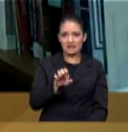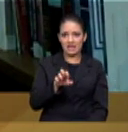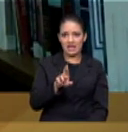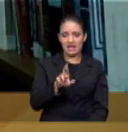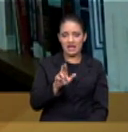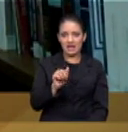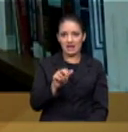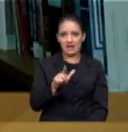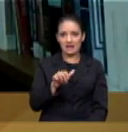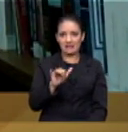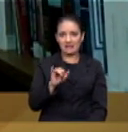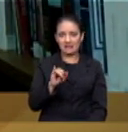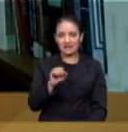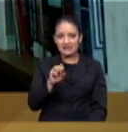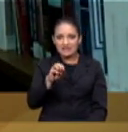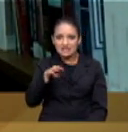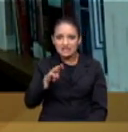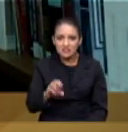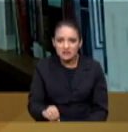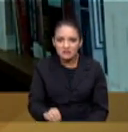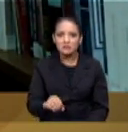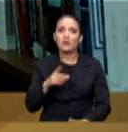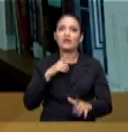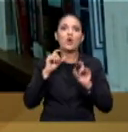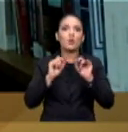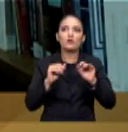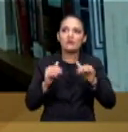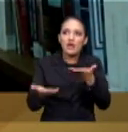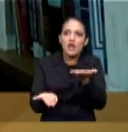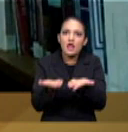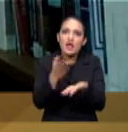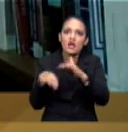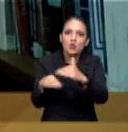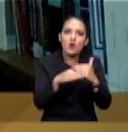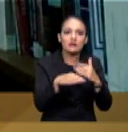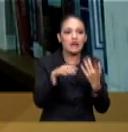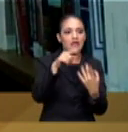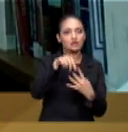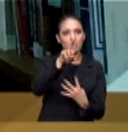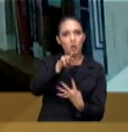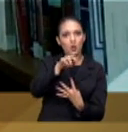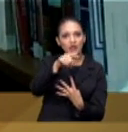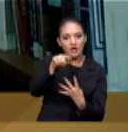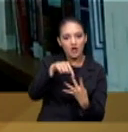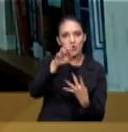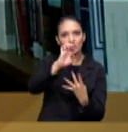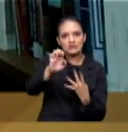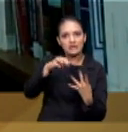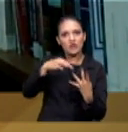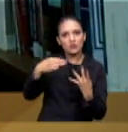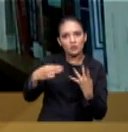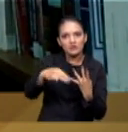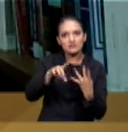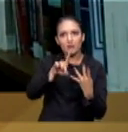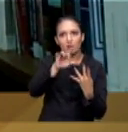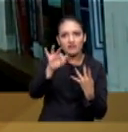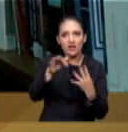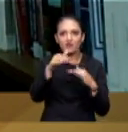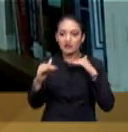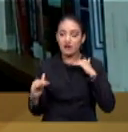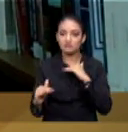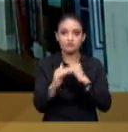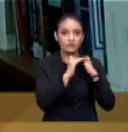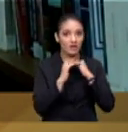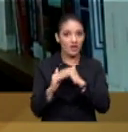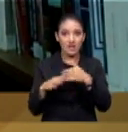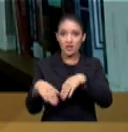muito claramente abraçar aquilo que Aliomar Baleeiro sempre defendeu, de que o contribuinte de fato, e no